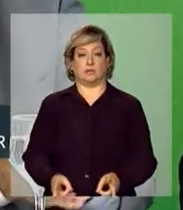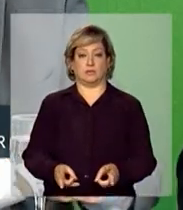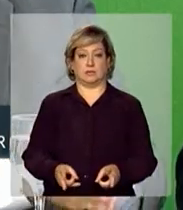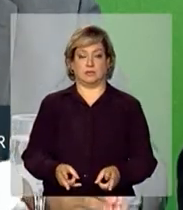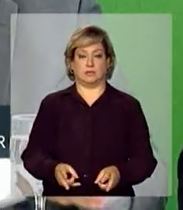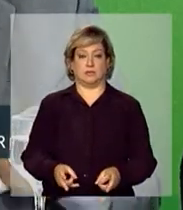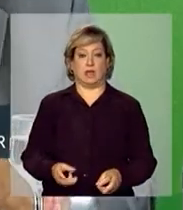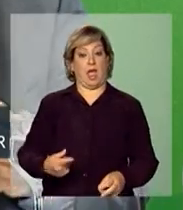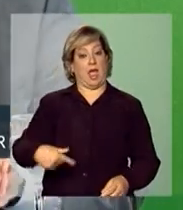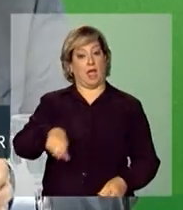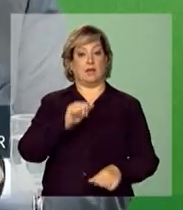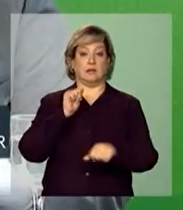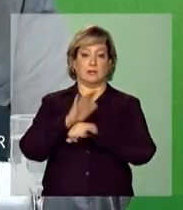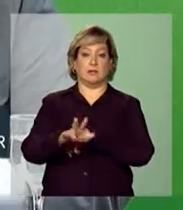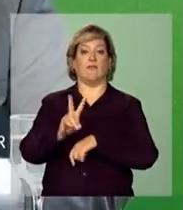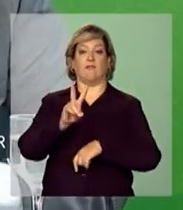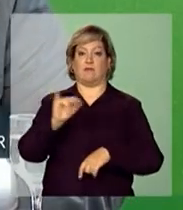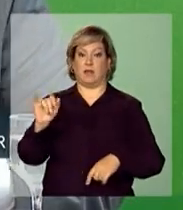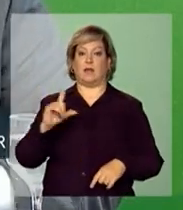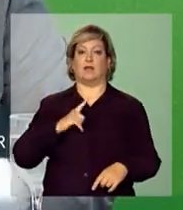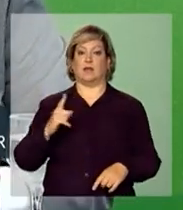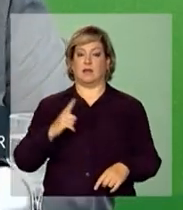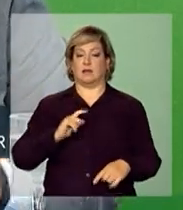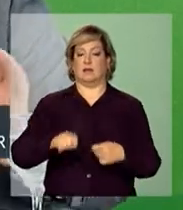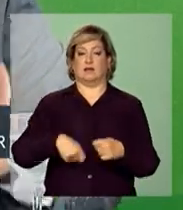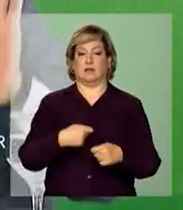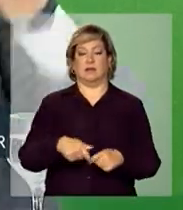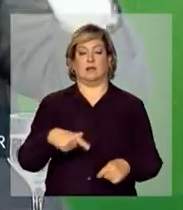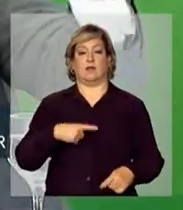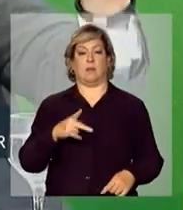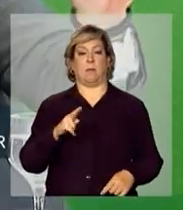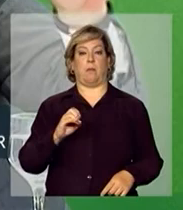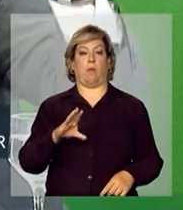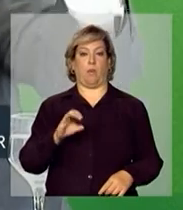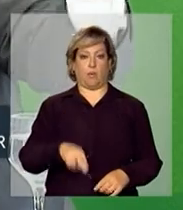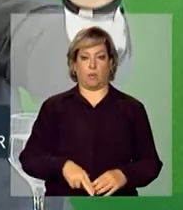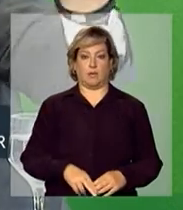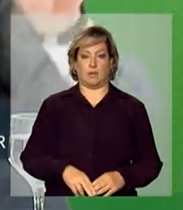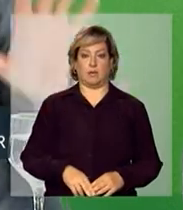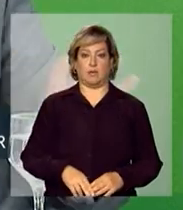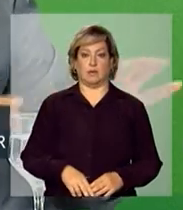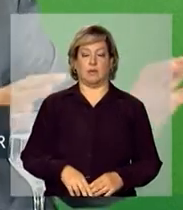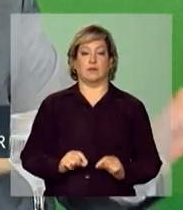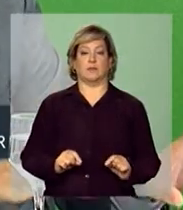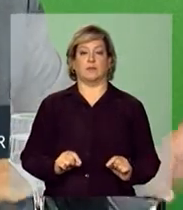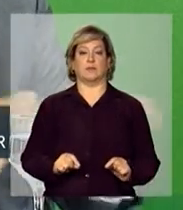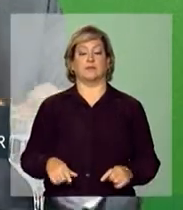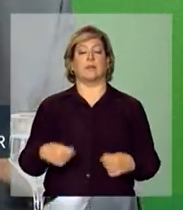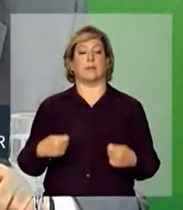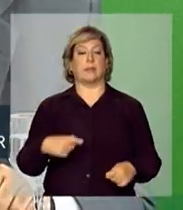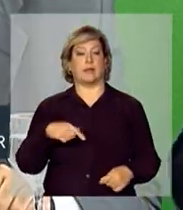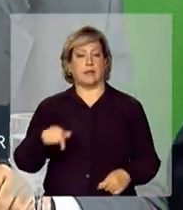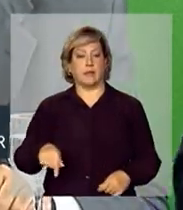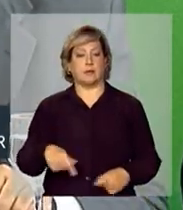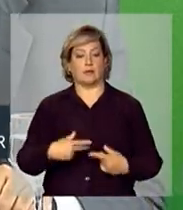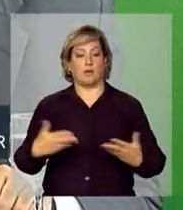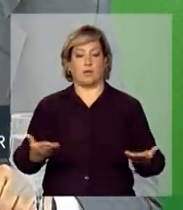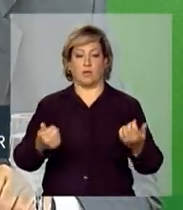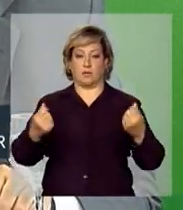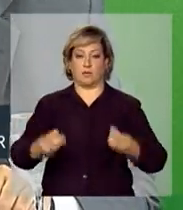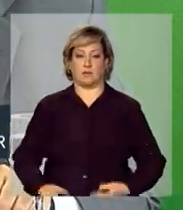aqueles que desrespeitarem serão sancionados nos termos do código consumidor é isso essa foi a razão efetiva das inovações que estão sendo feitas